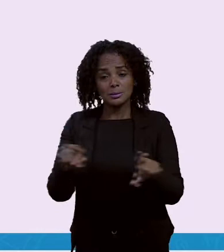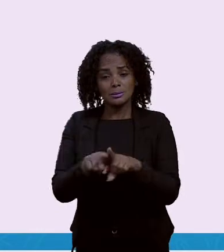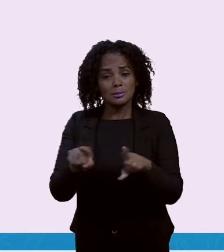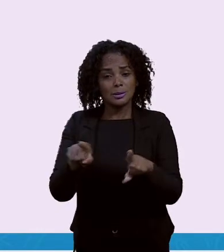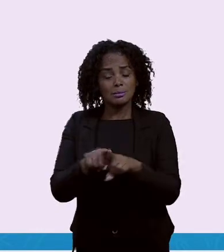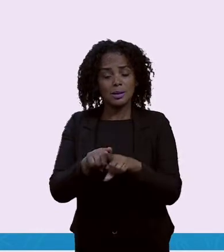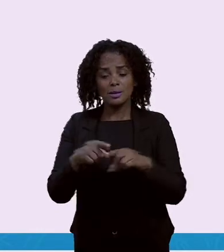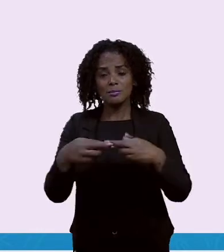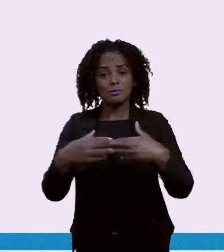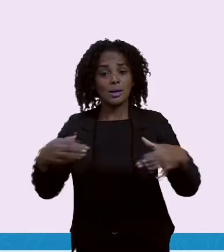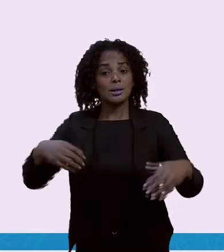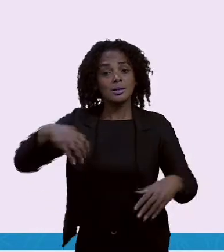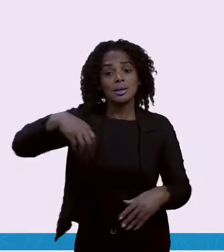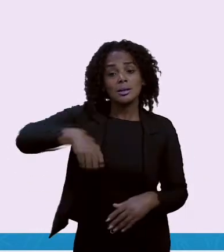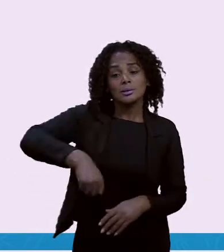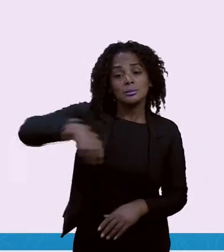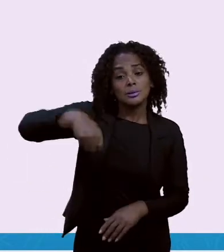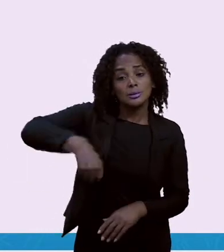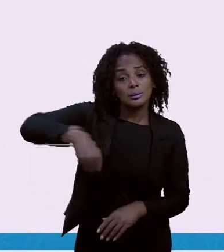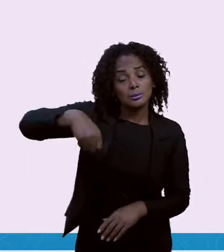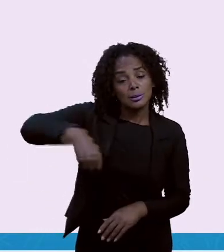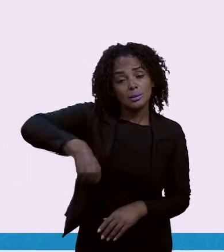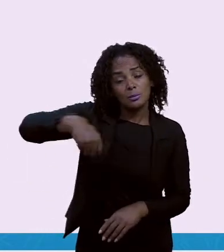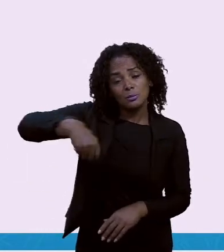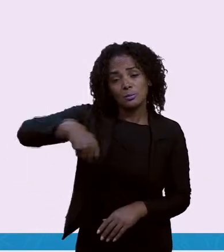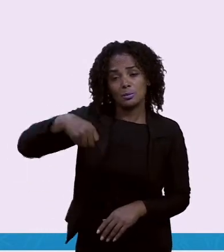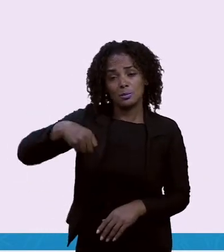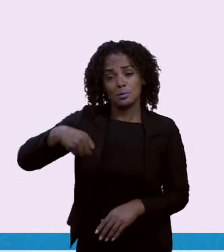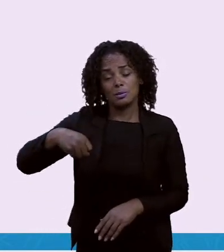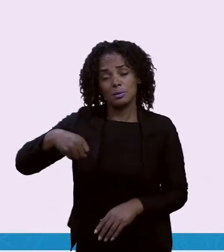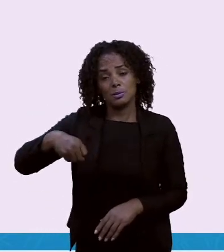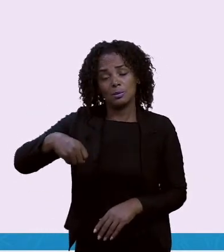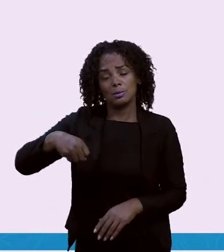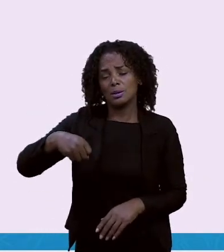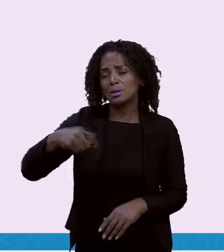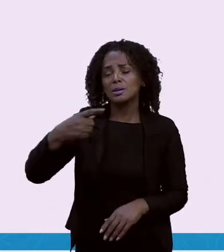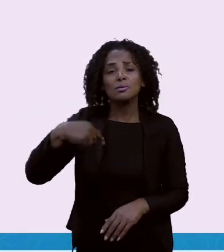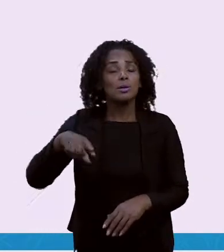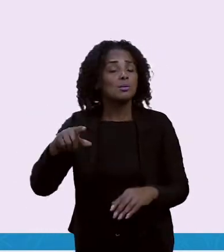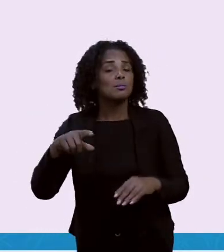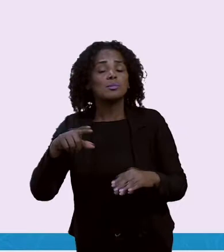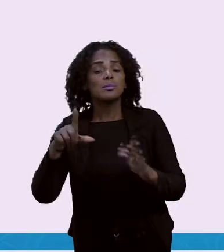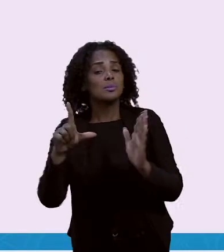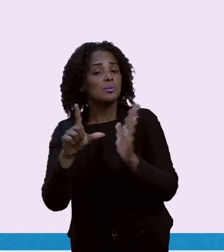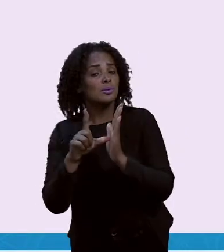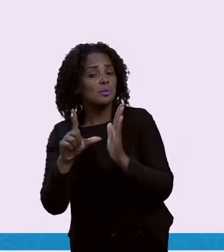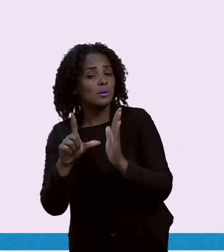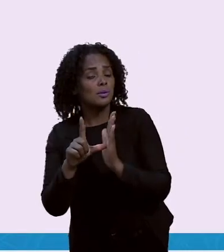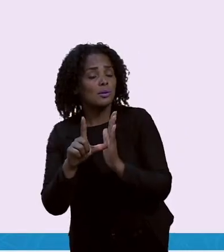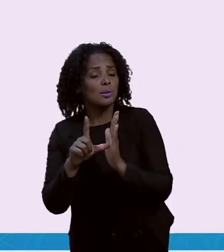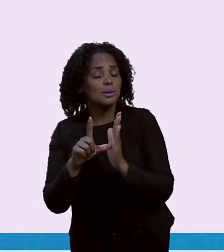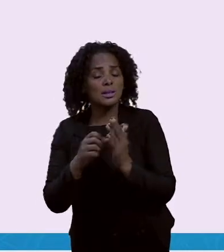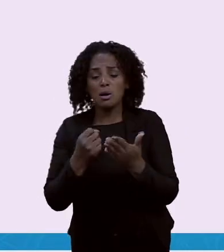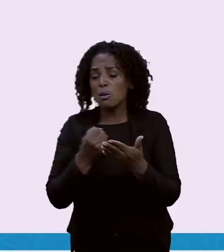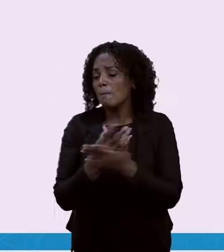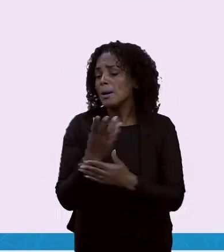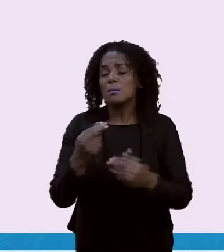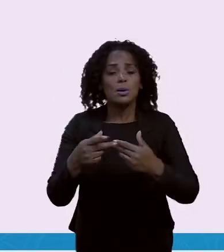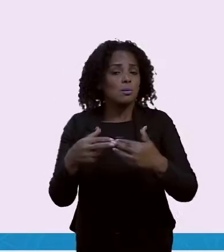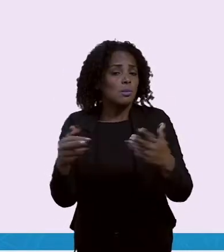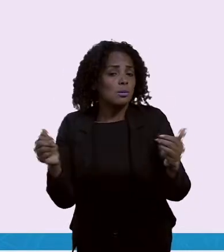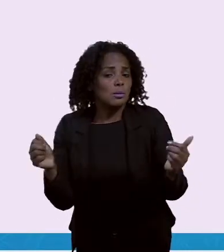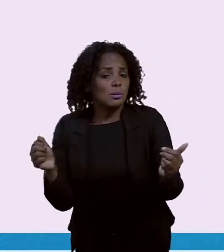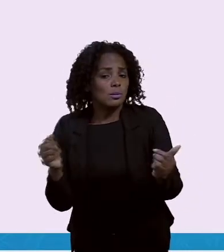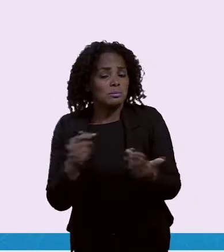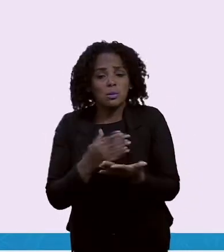essas sacolas que às vezes nós vamos em lojas e recebemos aí um produto. É uma espessura, né,